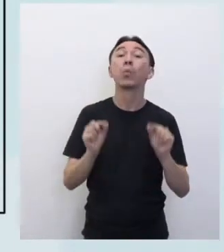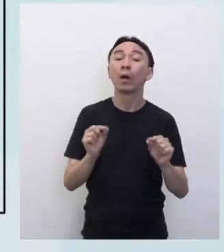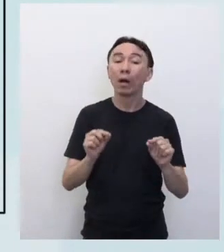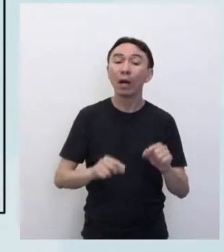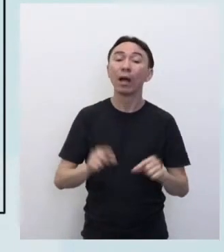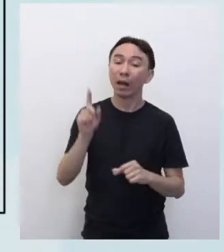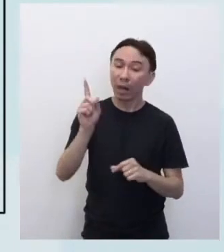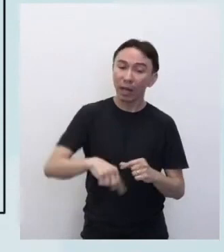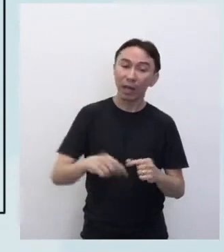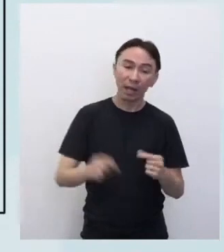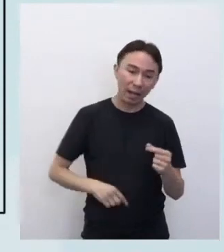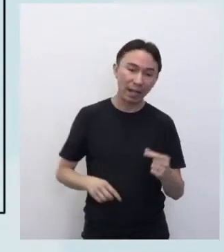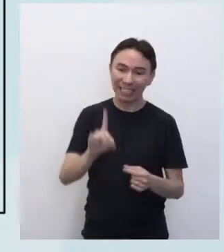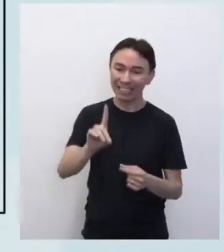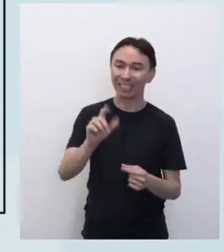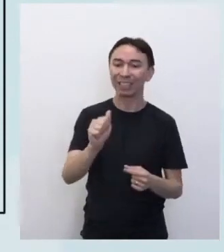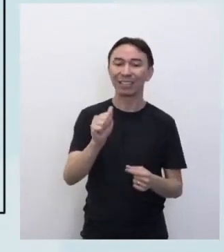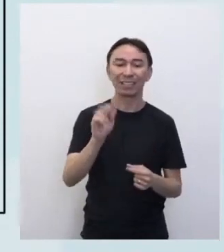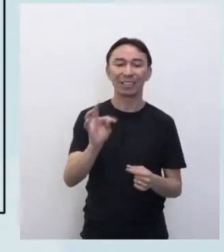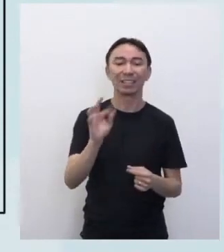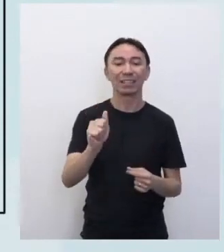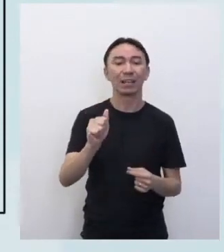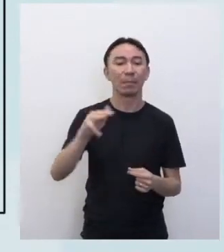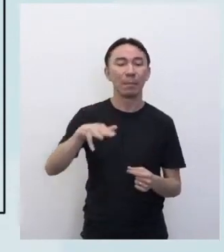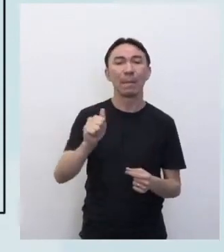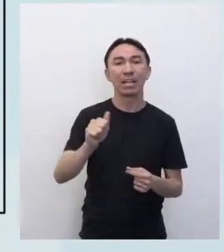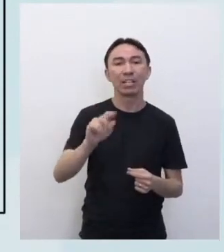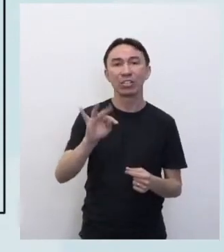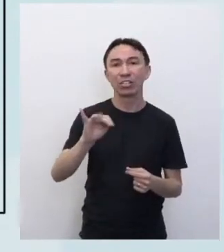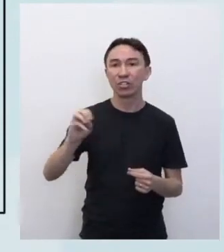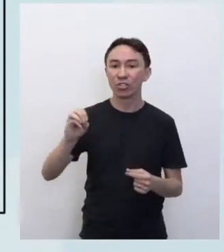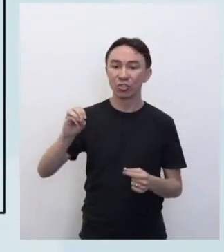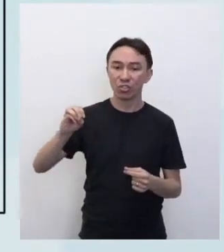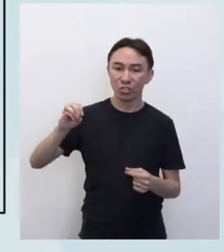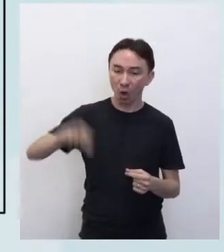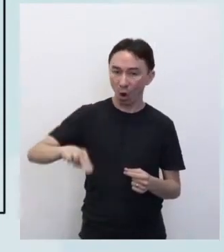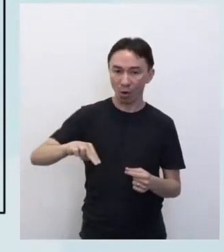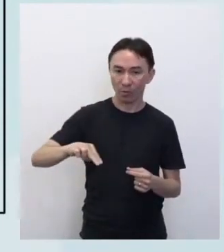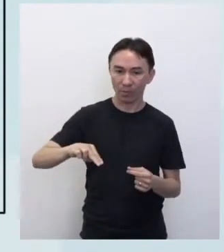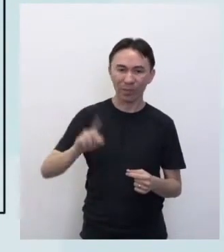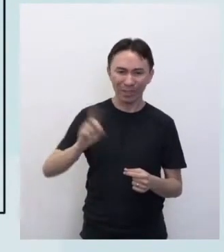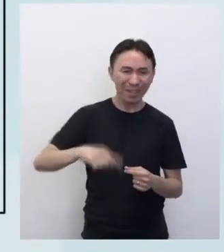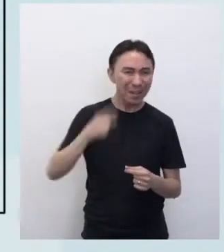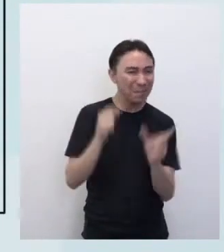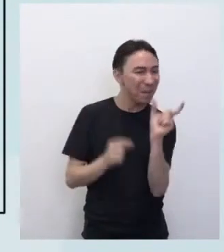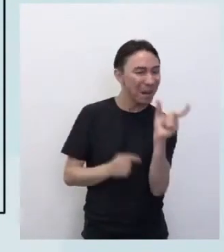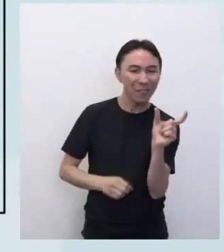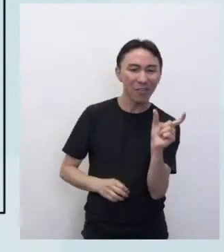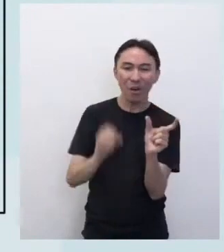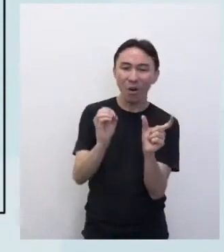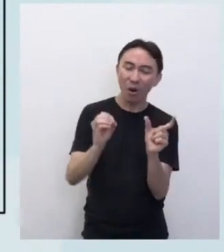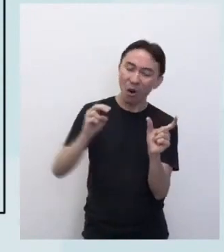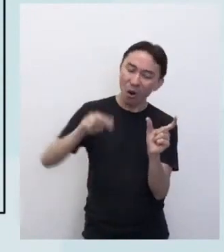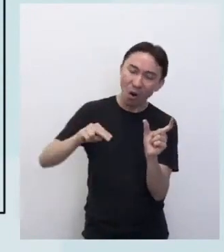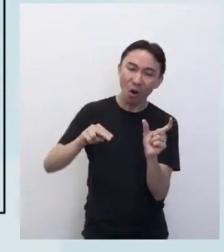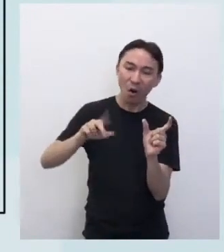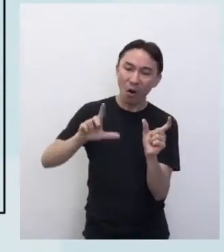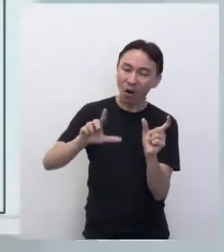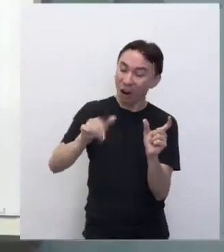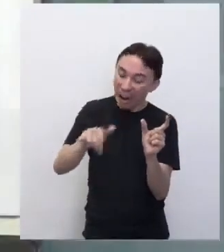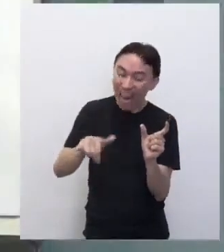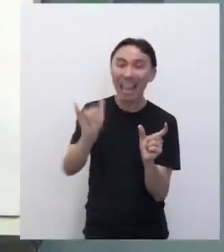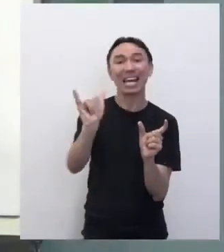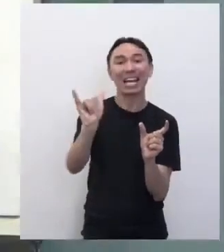de informática Datamation. Uhum. Lembrando que aqui a gente tem a palavrinha only, uhum. Eles realmente se converteram totalmente